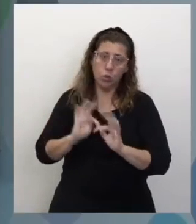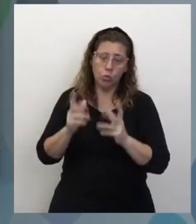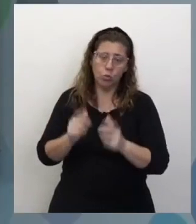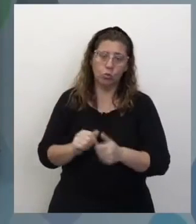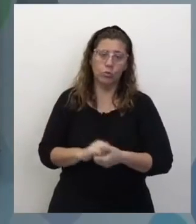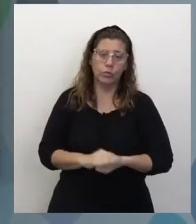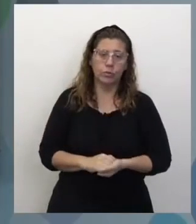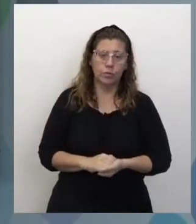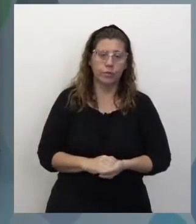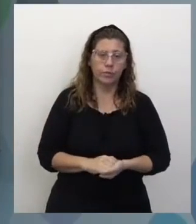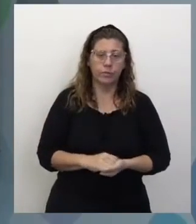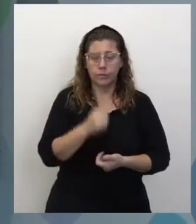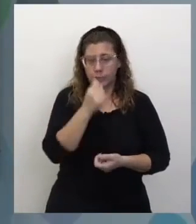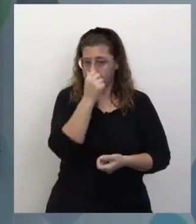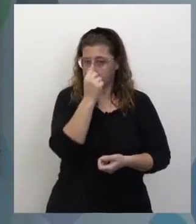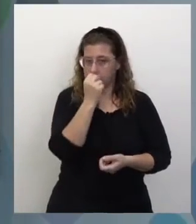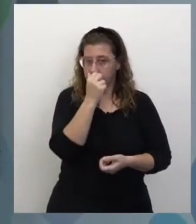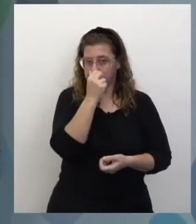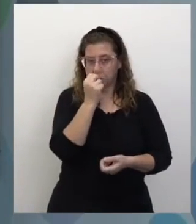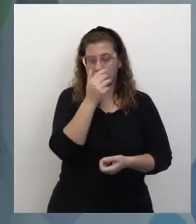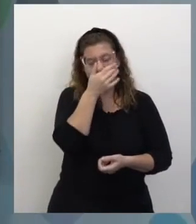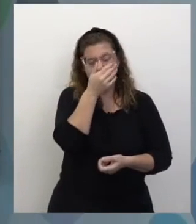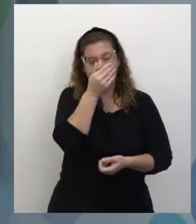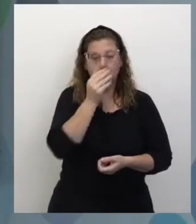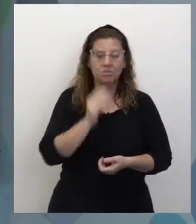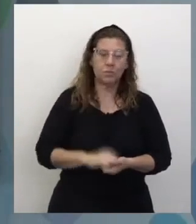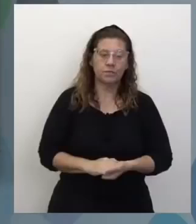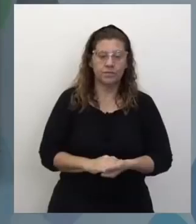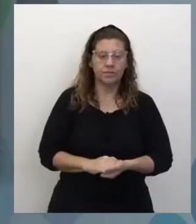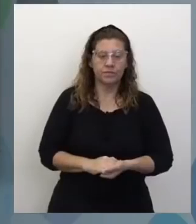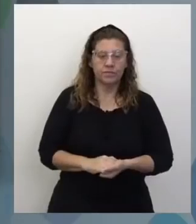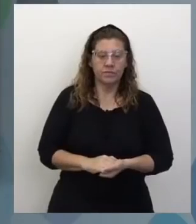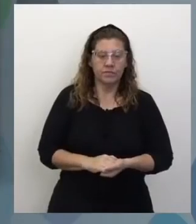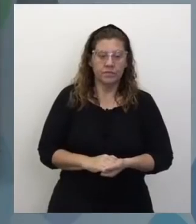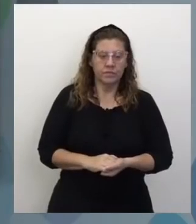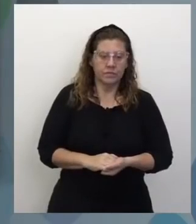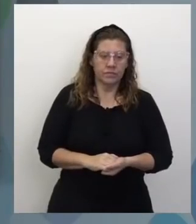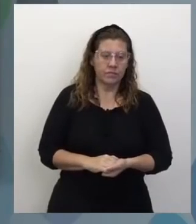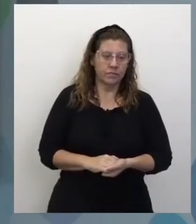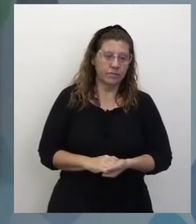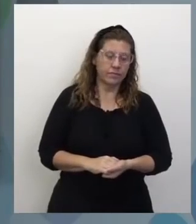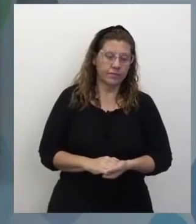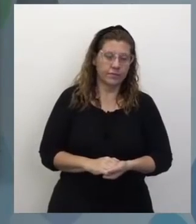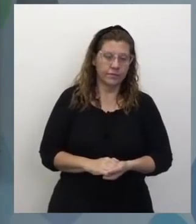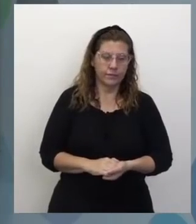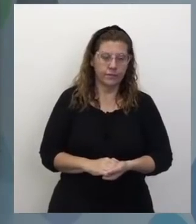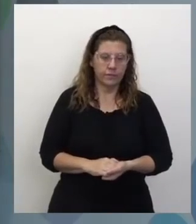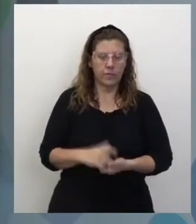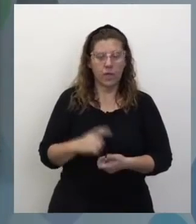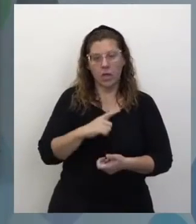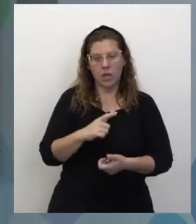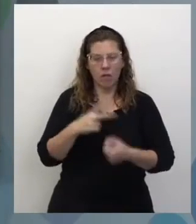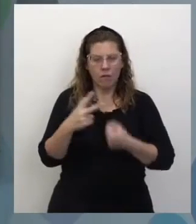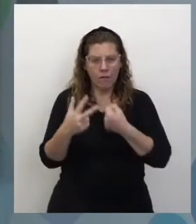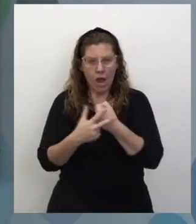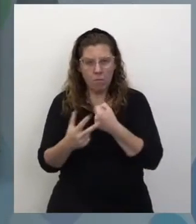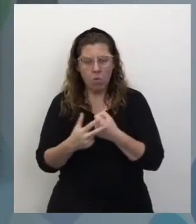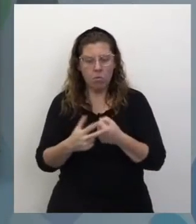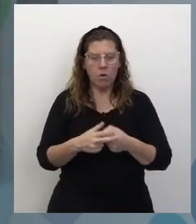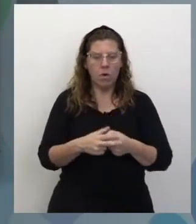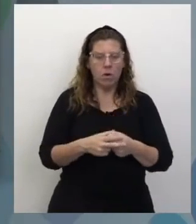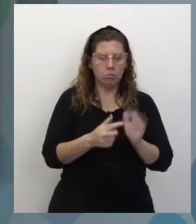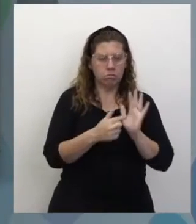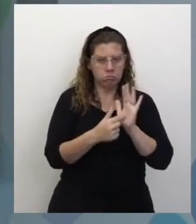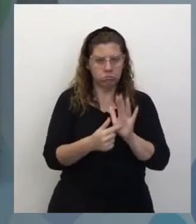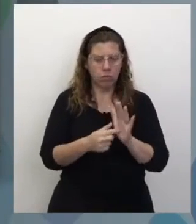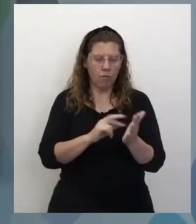ali. Aí, ó, falando um pouquinho agora da parte de estrutura das frases que tem aqui, olha só. A gente tem uns verbinhos que apareceram várias vezes aqui no